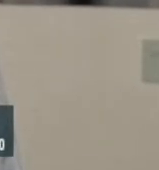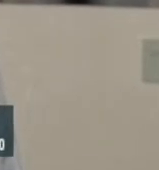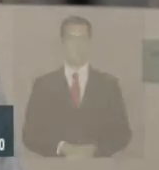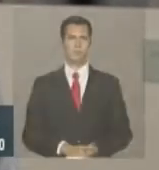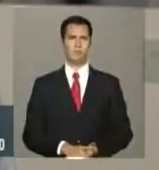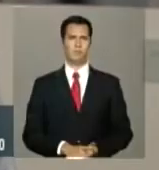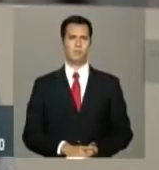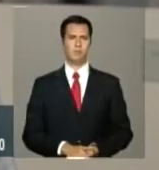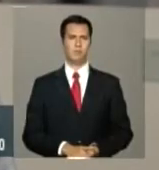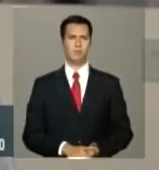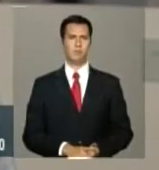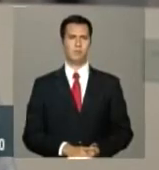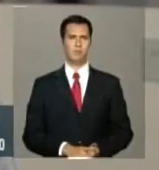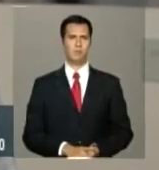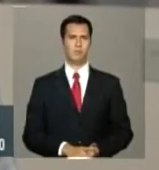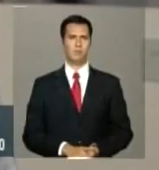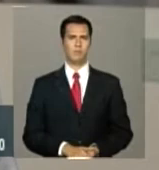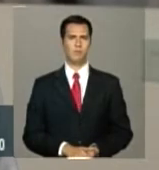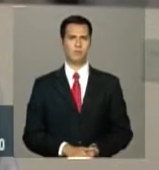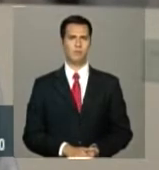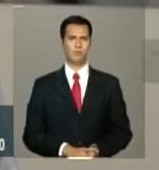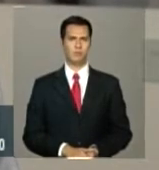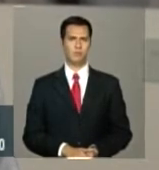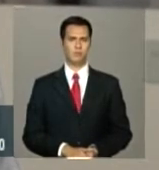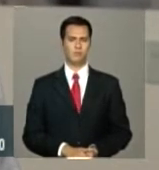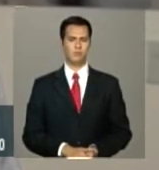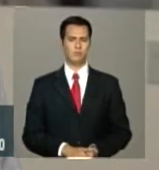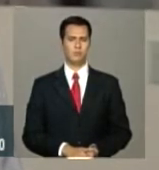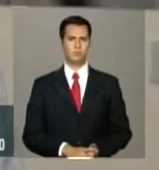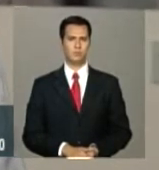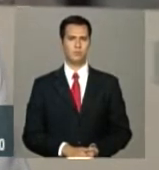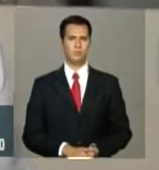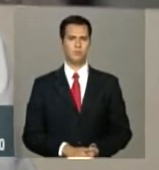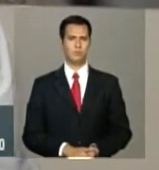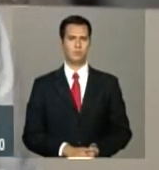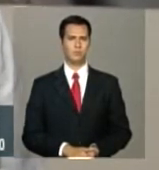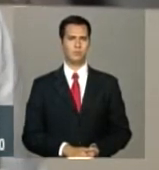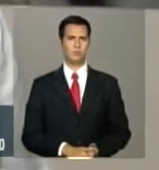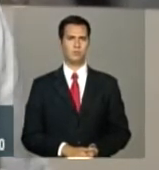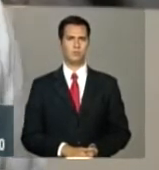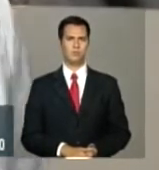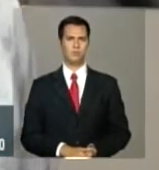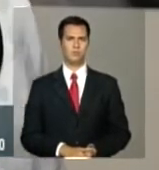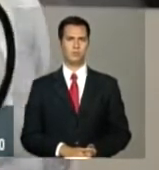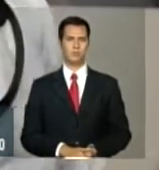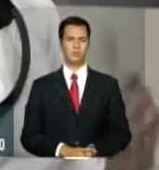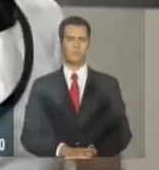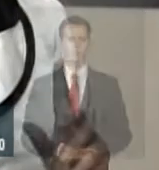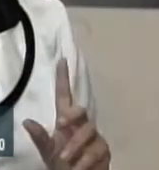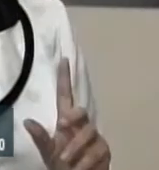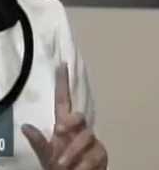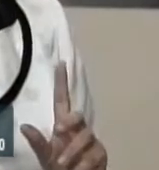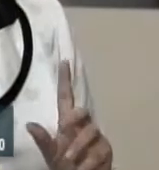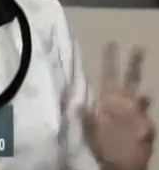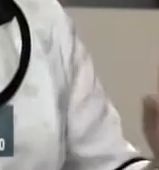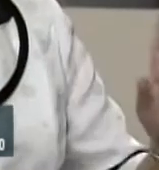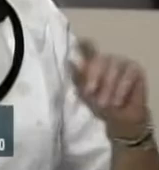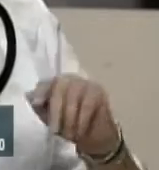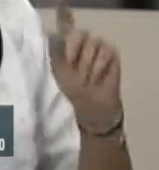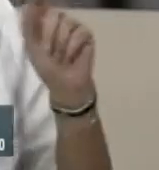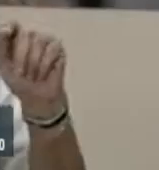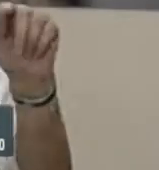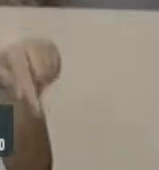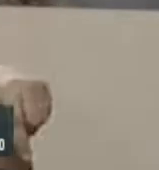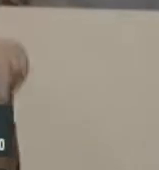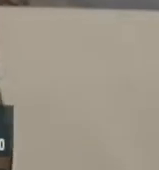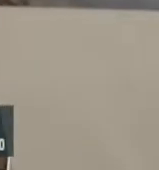mudando. Está mudando, mas até agora não implementaram. Em 3 anos de crise, e não obstante, o Basileia 3 não entrou em vigor. Os